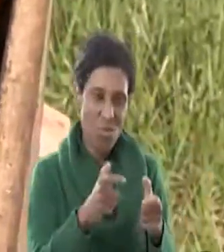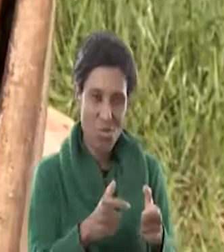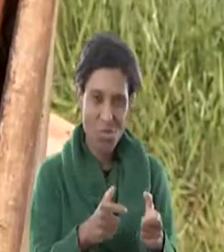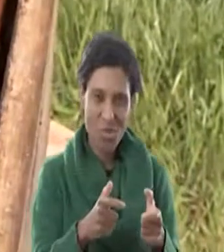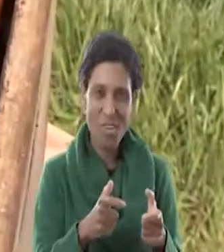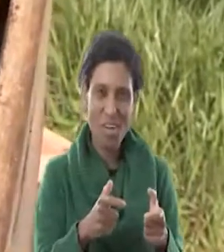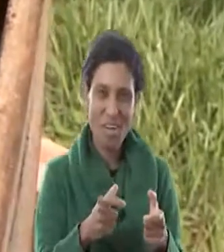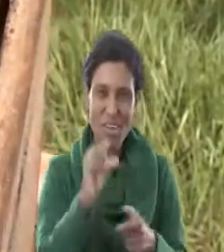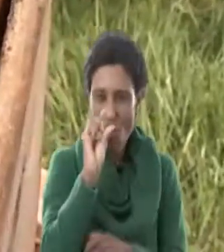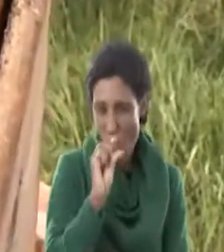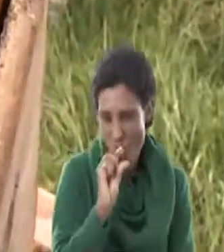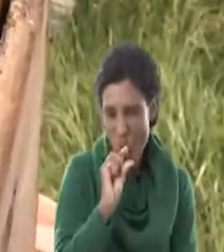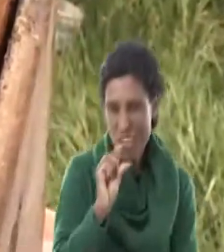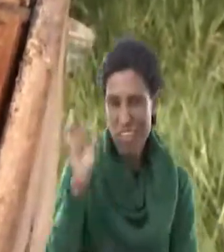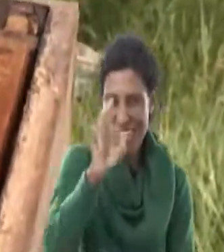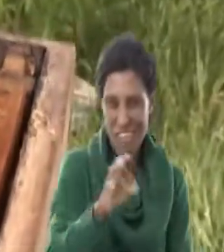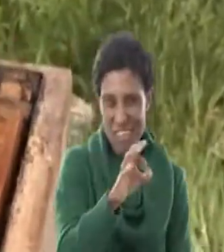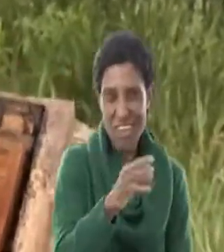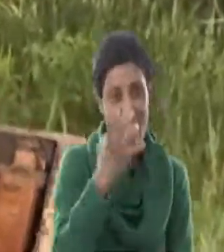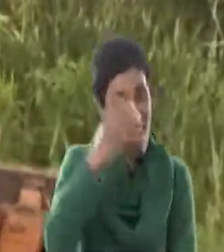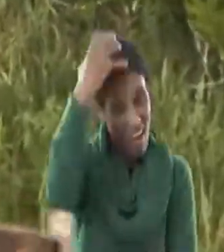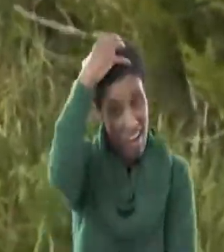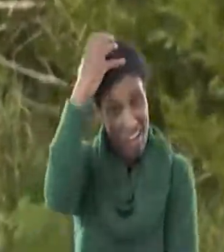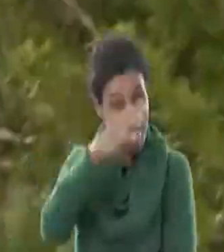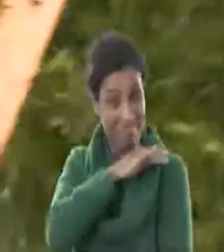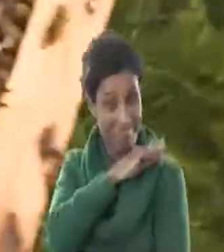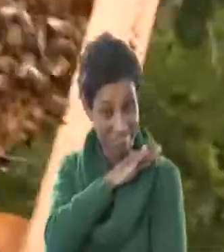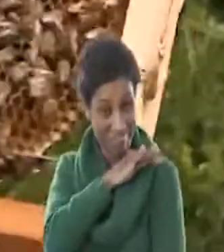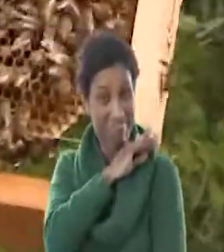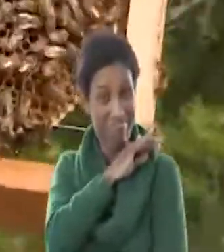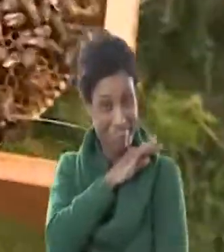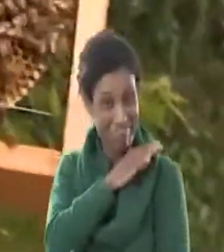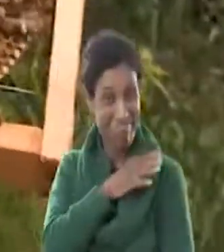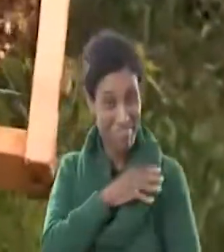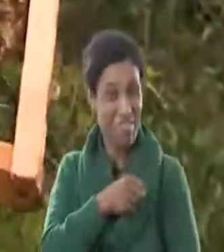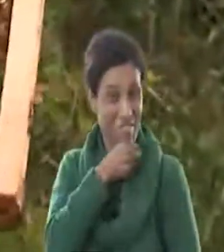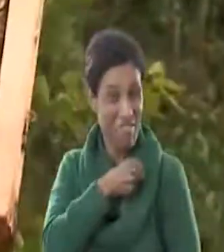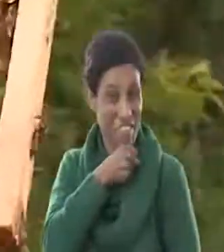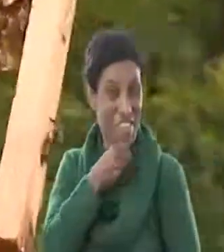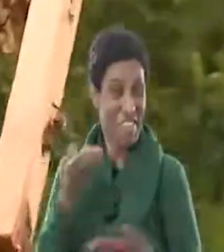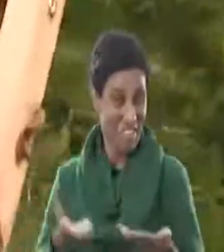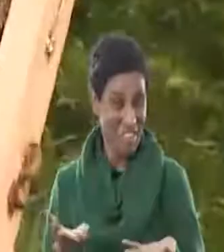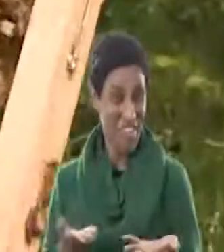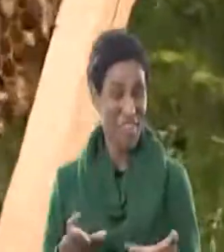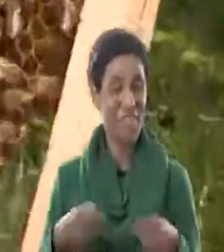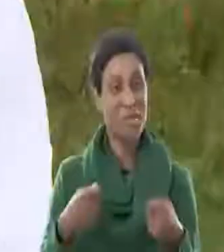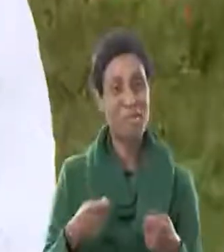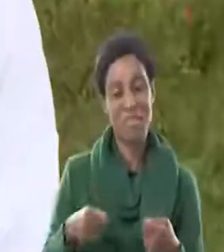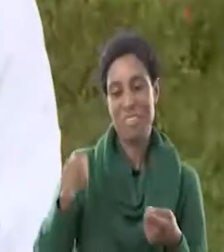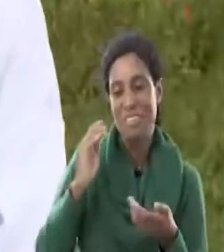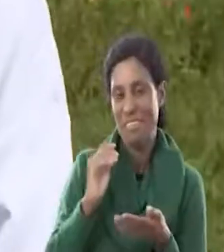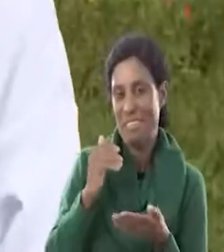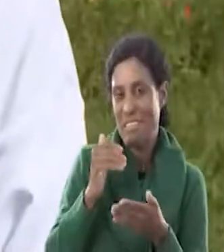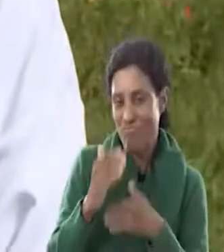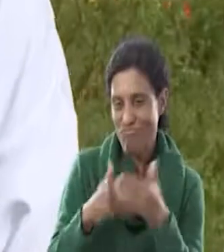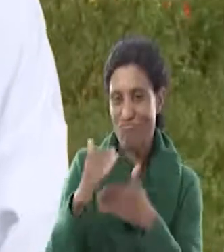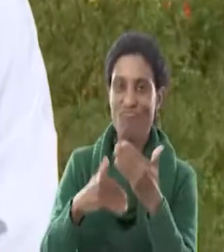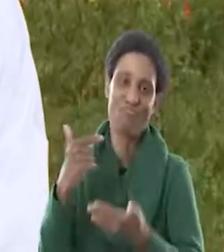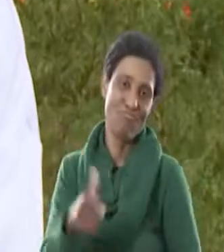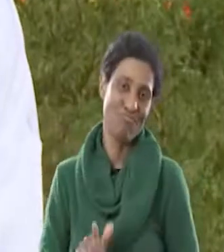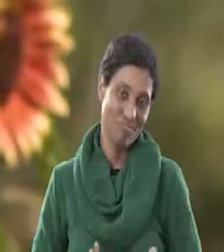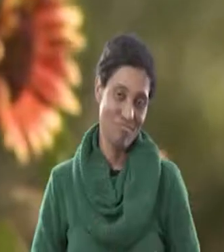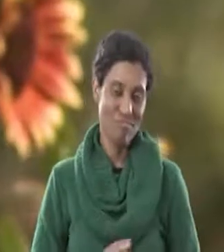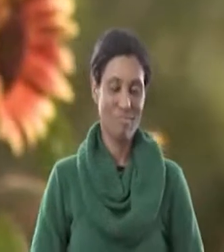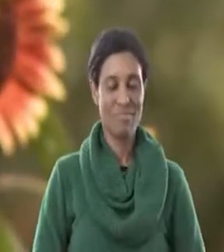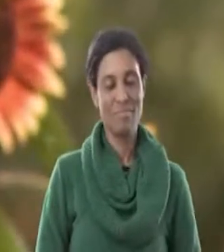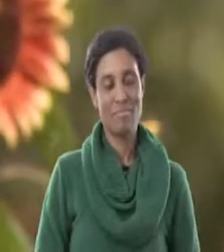um enxame ali com pouca caixa, com pouca abelha, pode ter certeza que uma rainha não é boa. É uma rainha velha, né? Então já tem que eliminar, fazer o